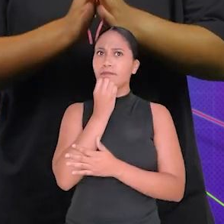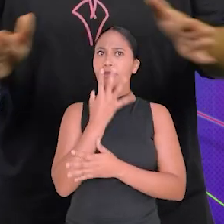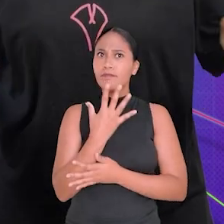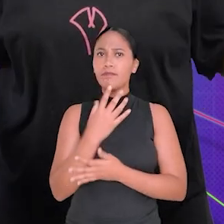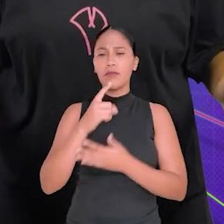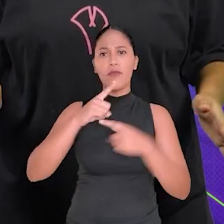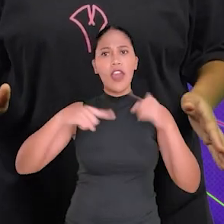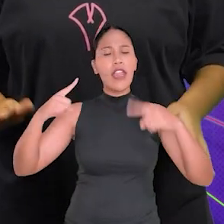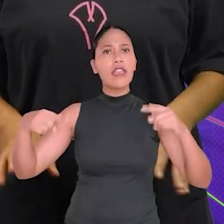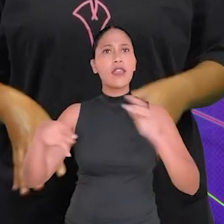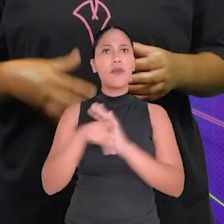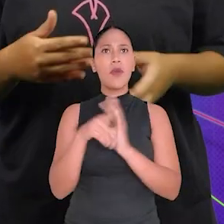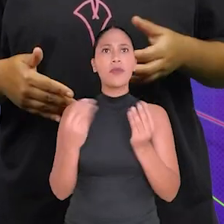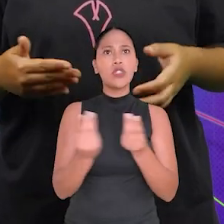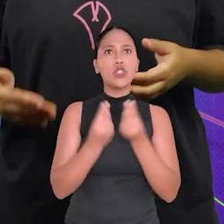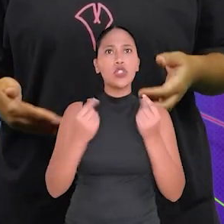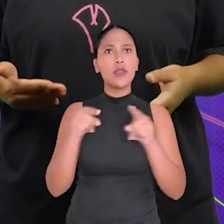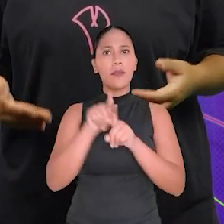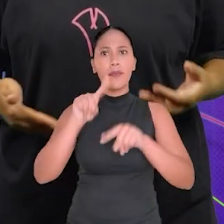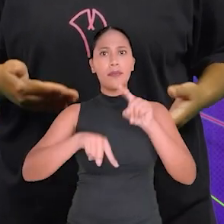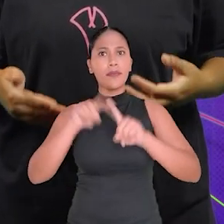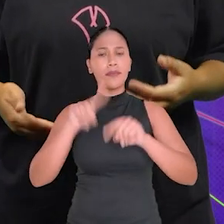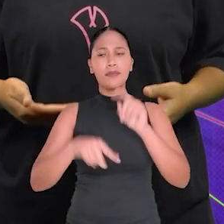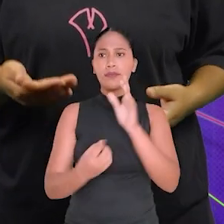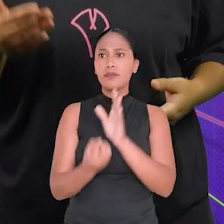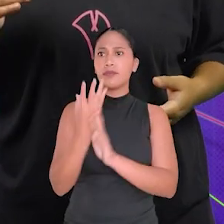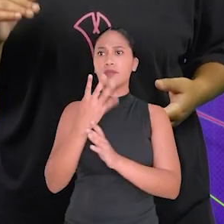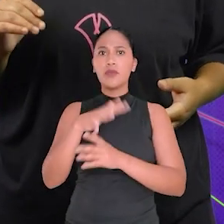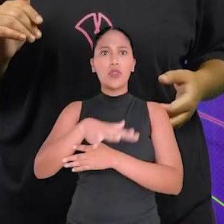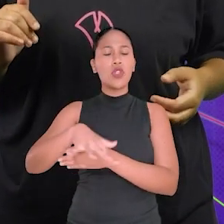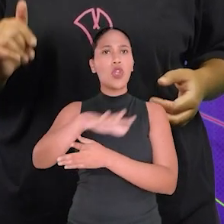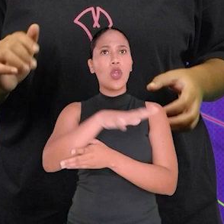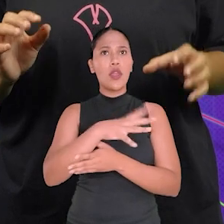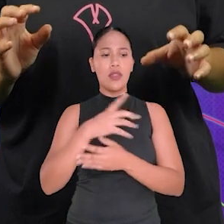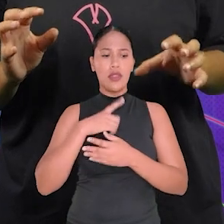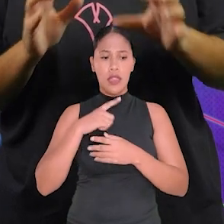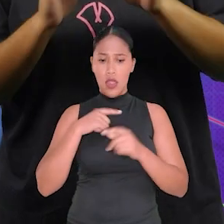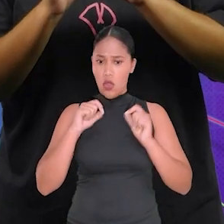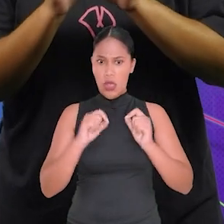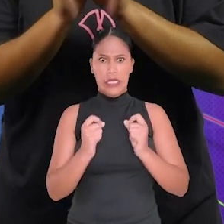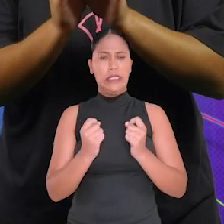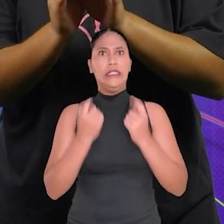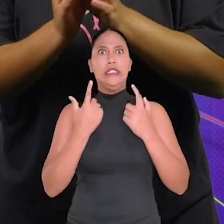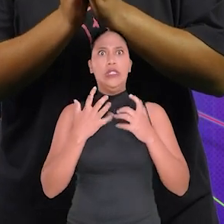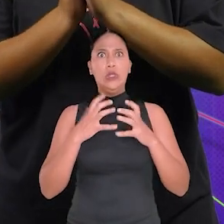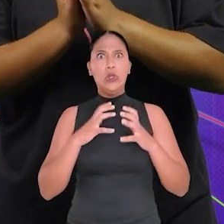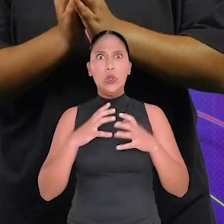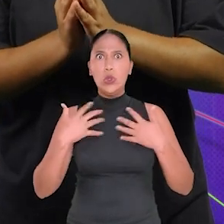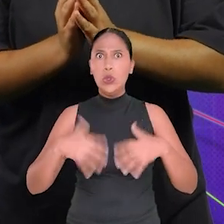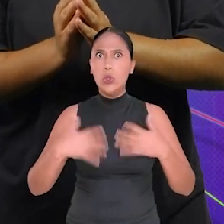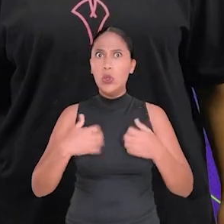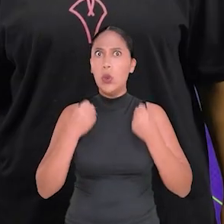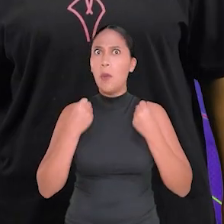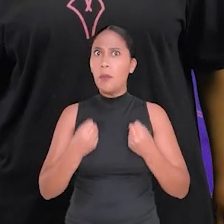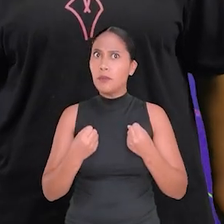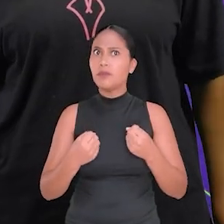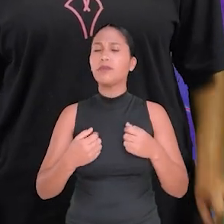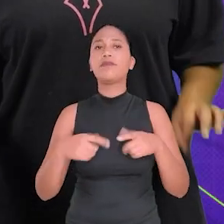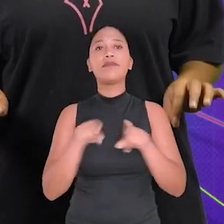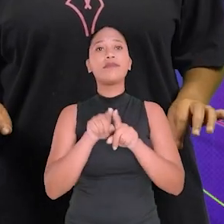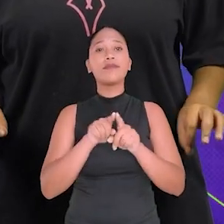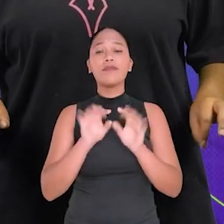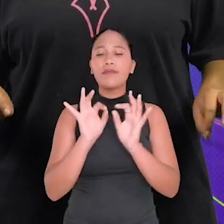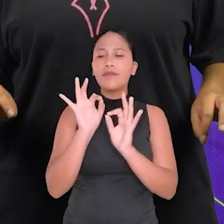são bem elaborados, com uma grande variedade de texturas e materiais utilizados para criar um ambiente desértico e hostil.